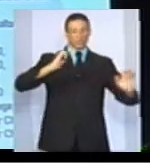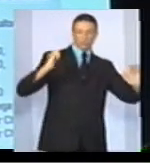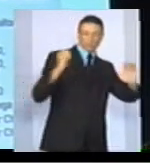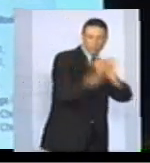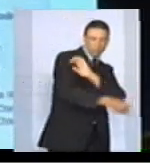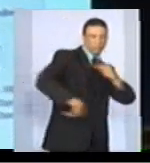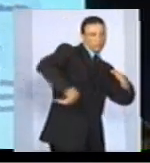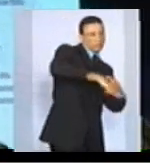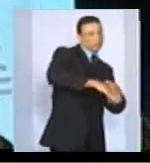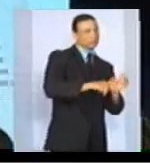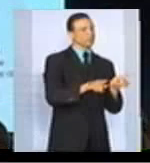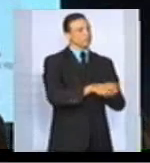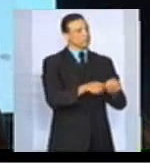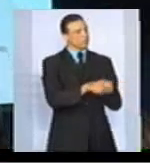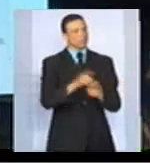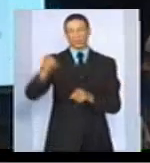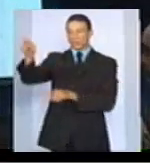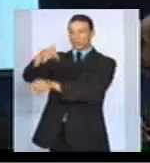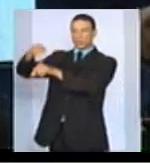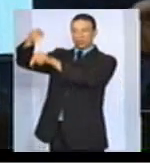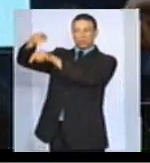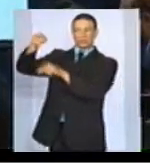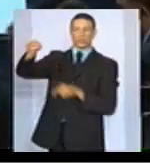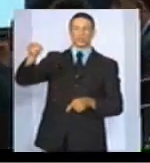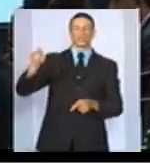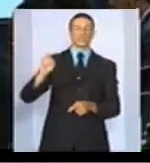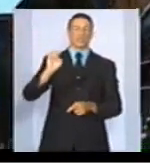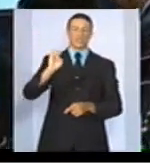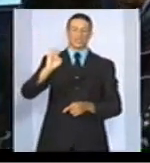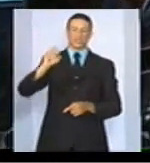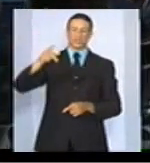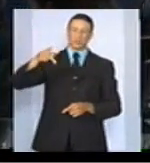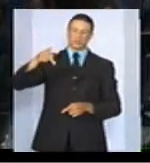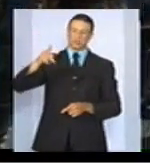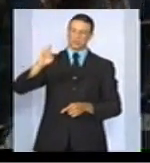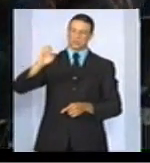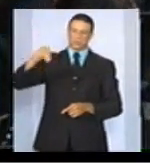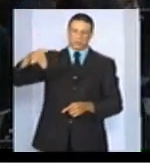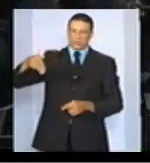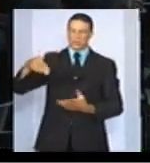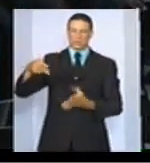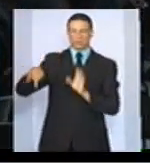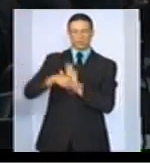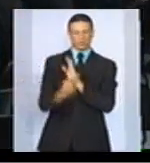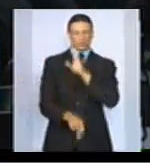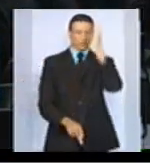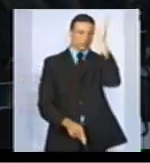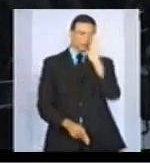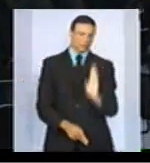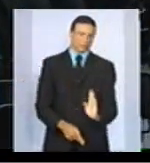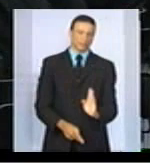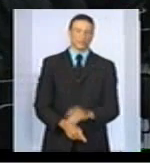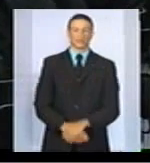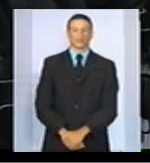brasileiro de uma empresa estrangeira como a ESPN né uma alternativa de acesso ao brasileiro